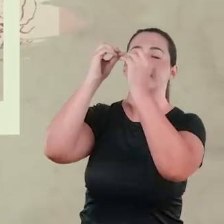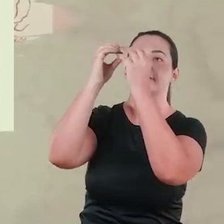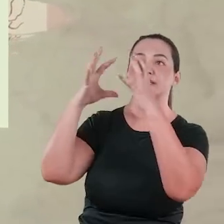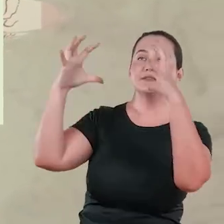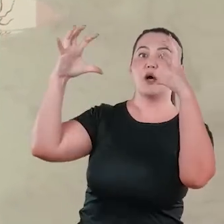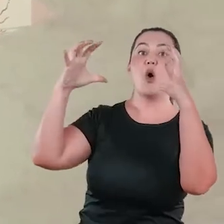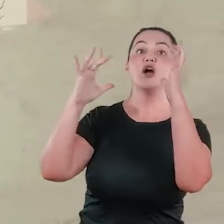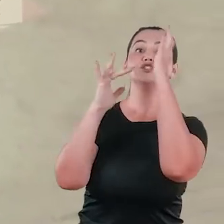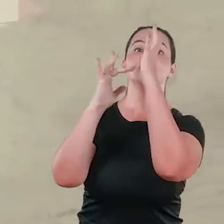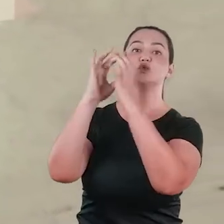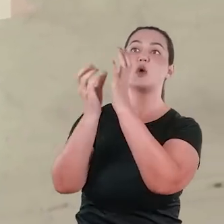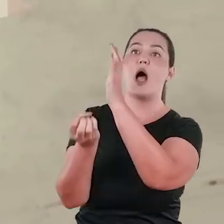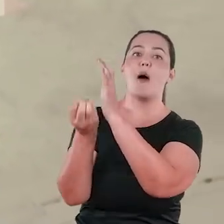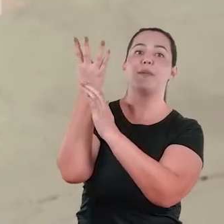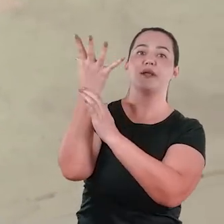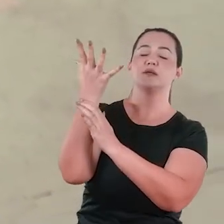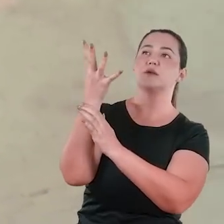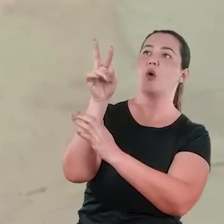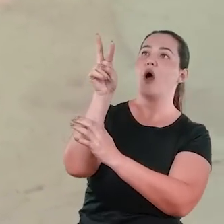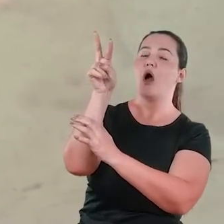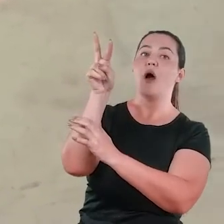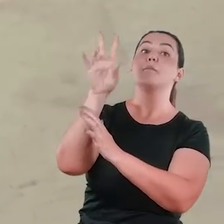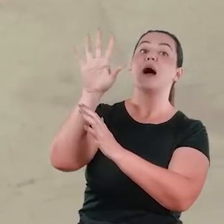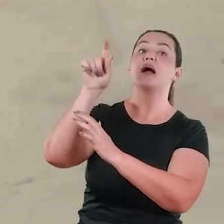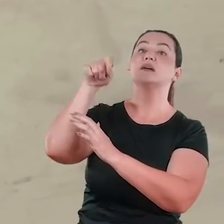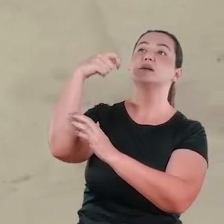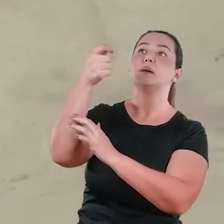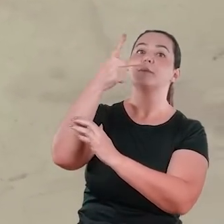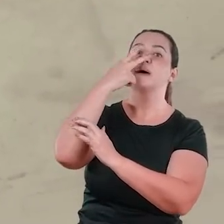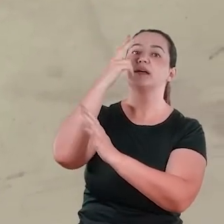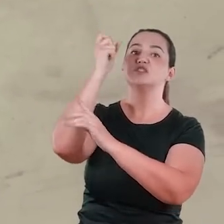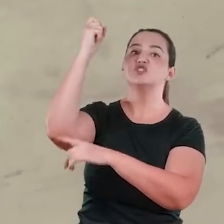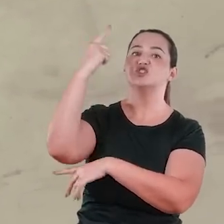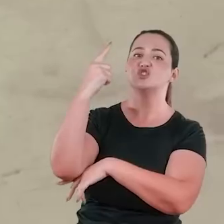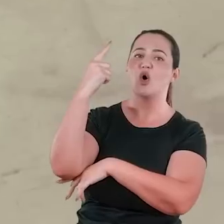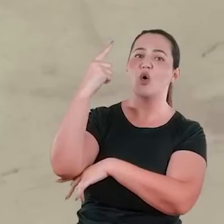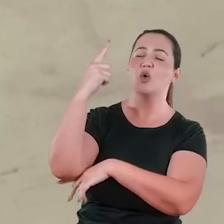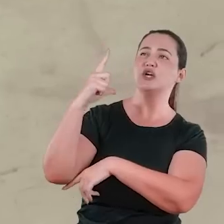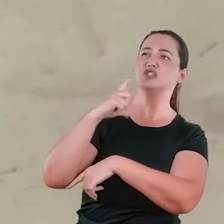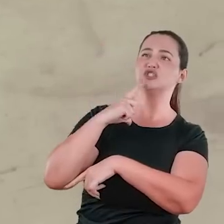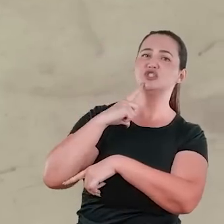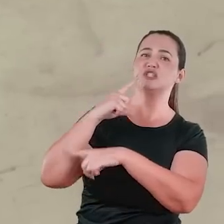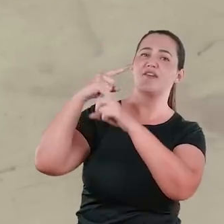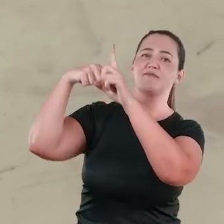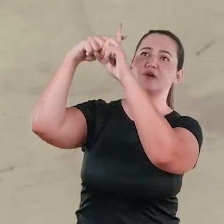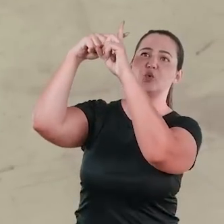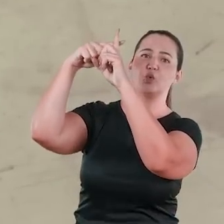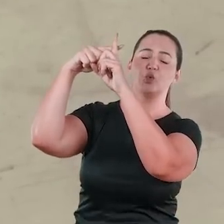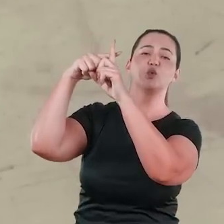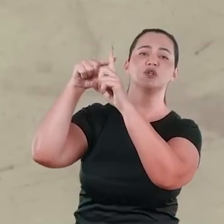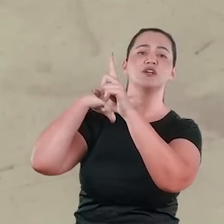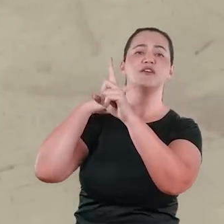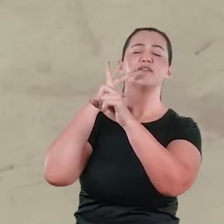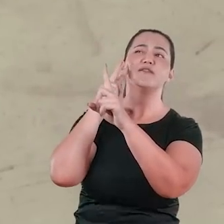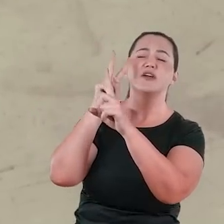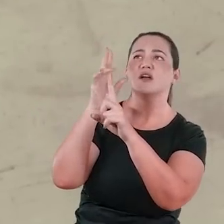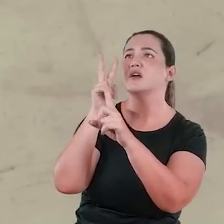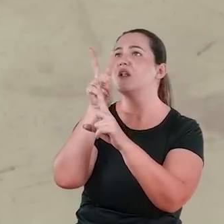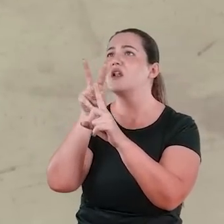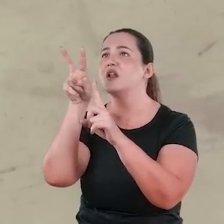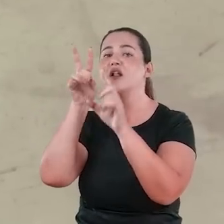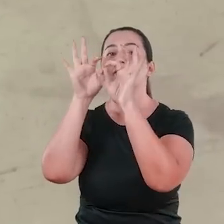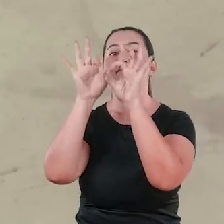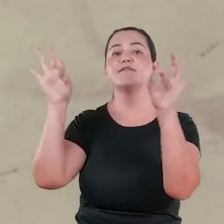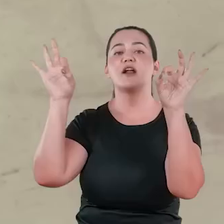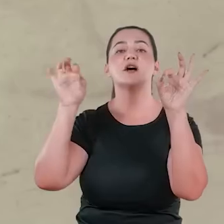para ele na forma do deus Sol. E em cima do Sol, que também seria Cristo, ele vê uma frase que em